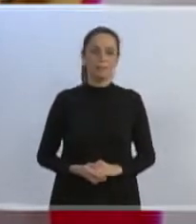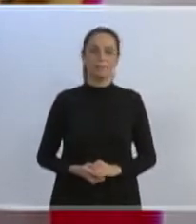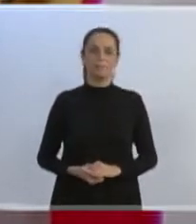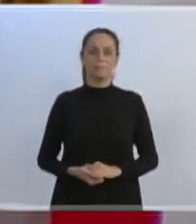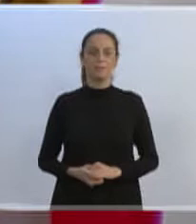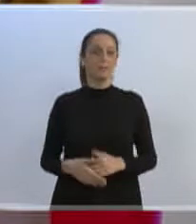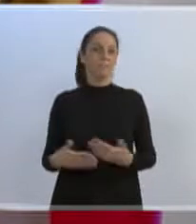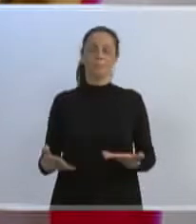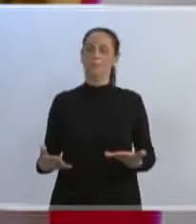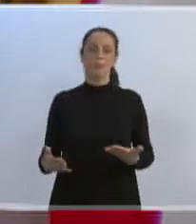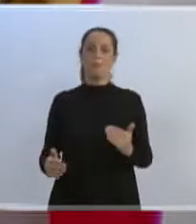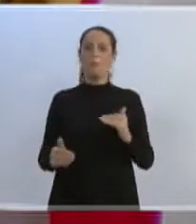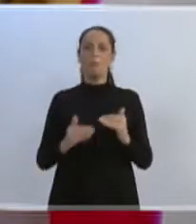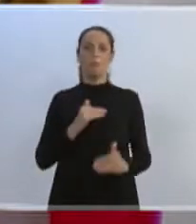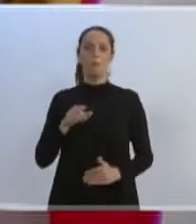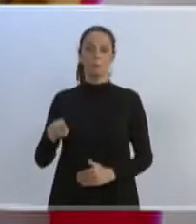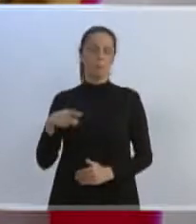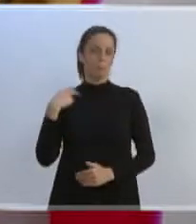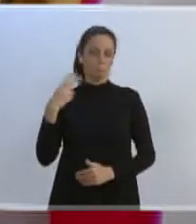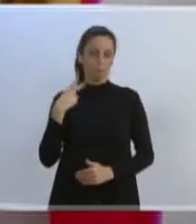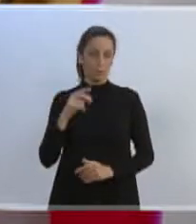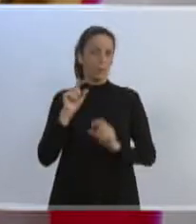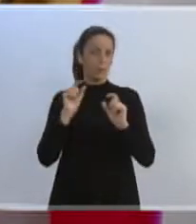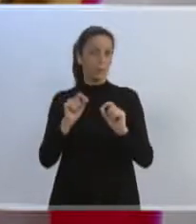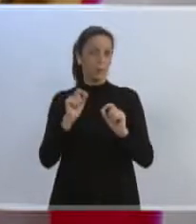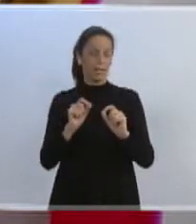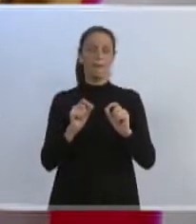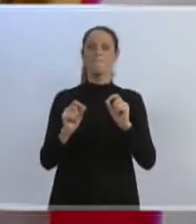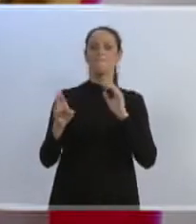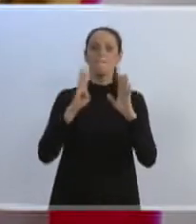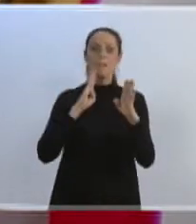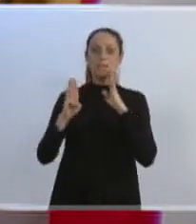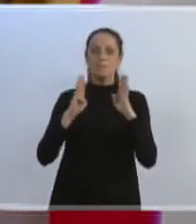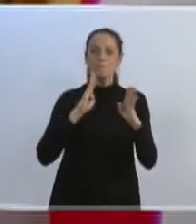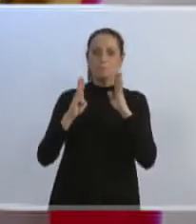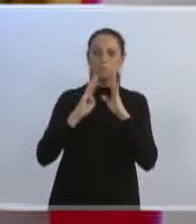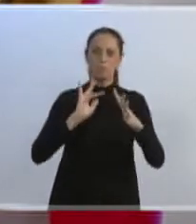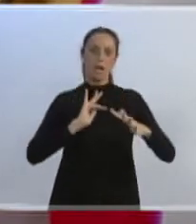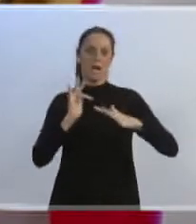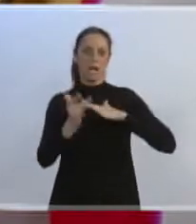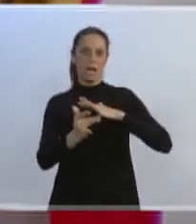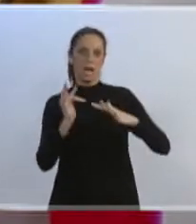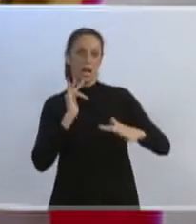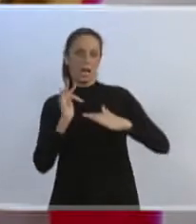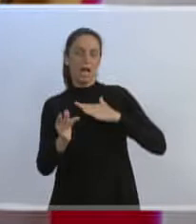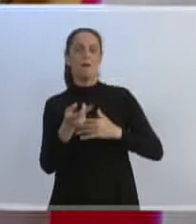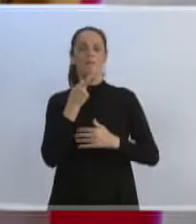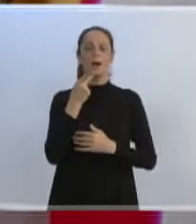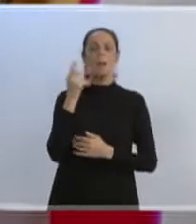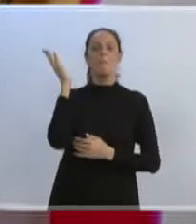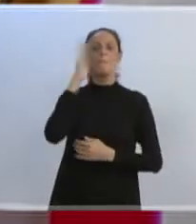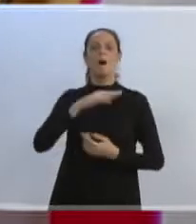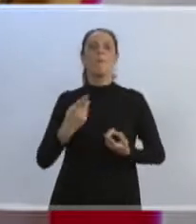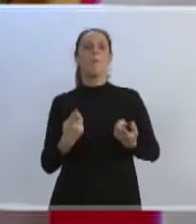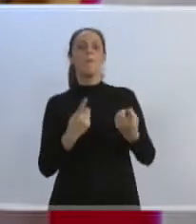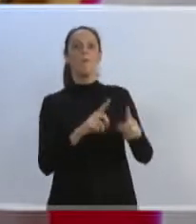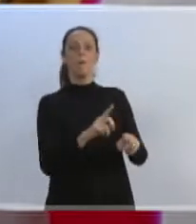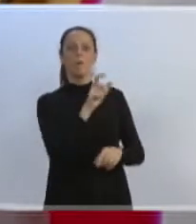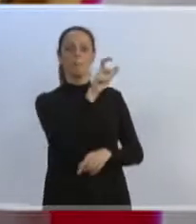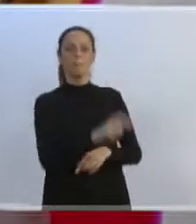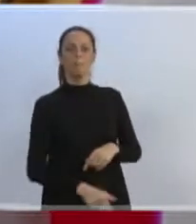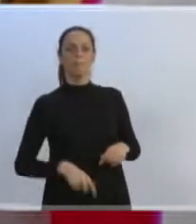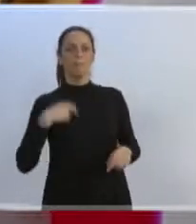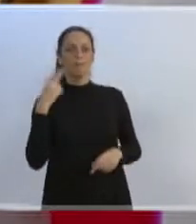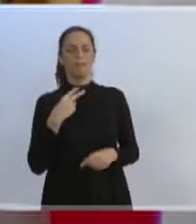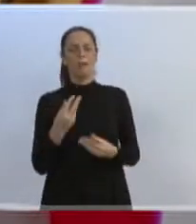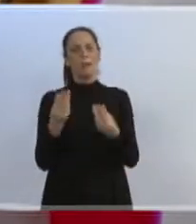essas ideias, né? De usar nas redes sociais, se apropriar de um projeto meu para querer aparecer Essa na parte. mídia.